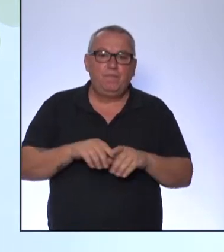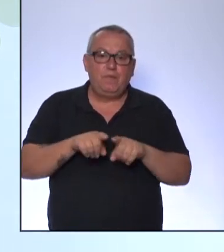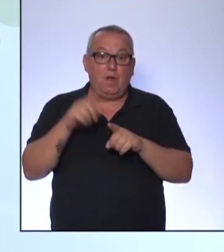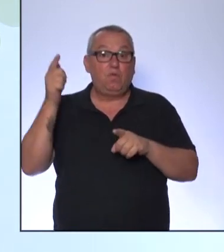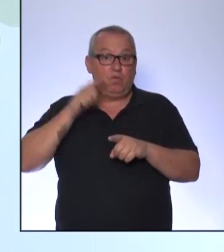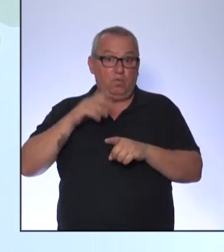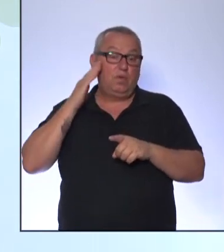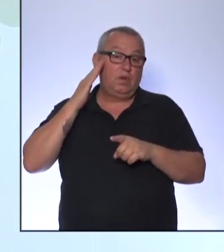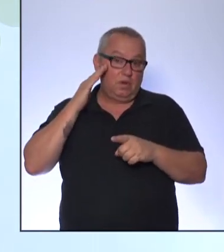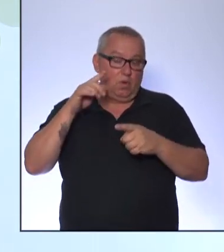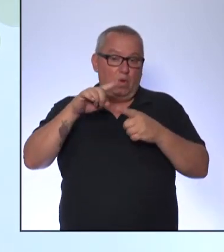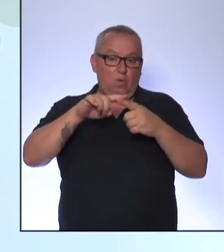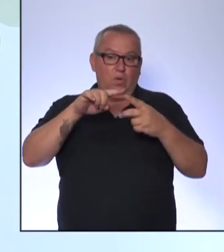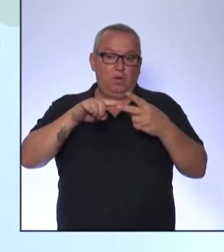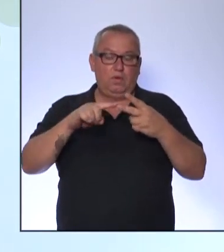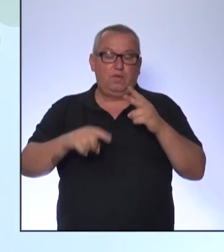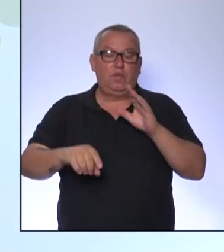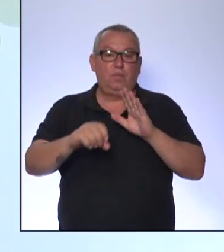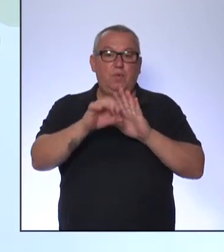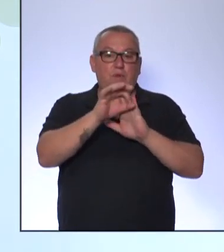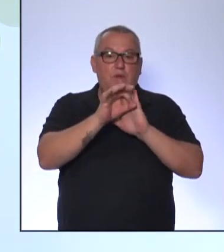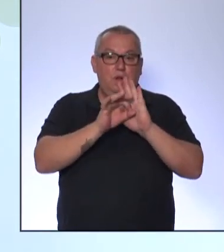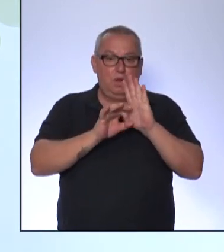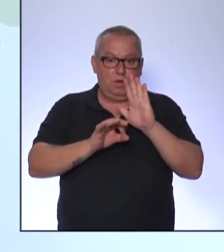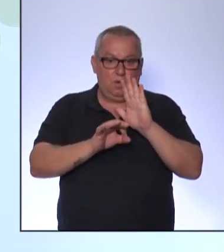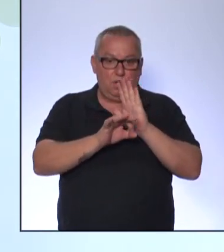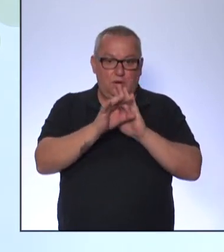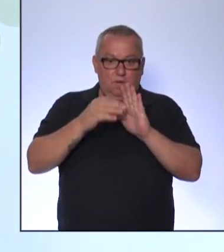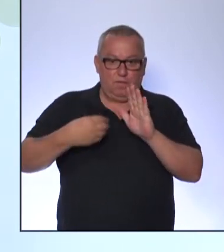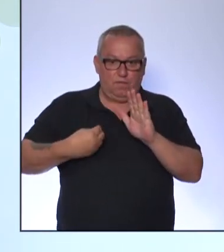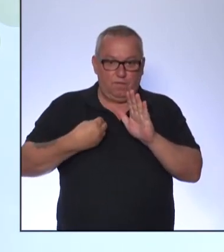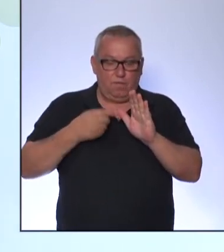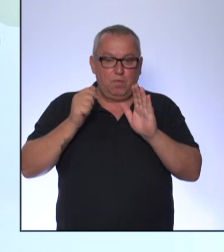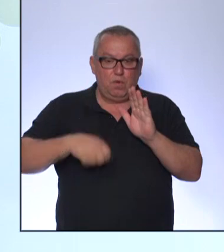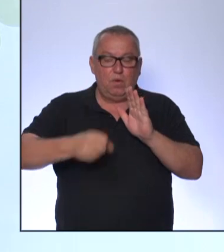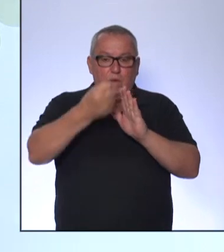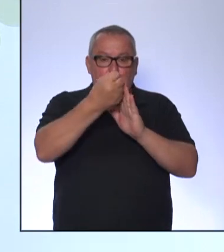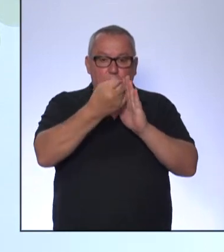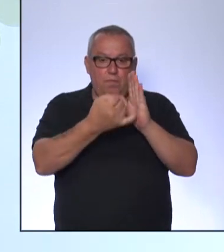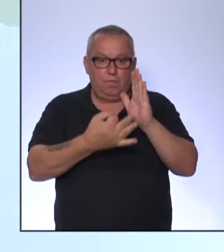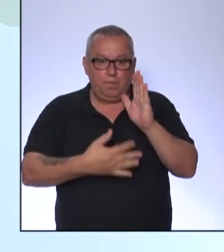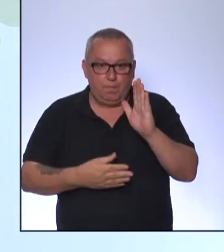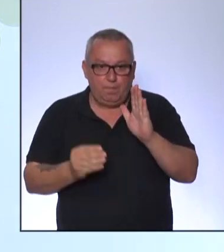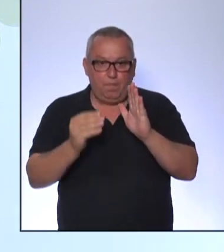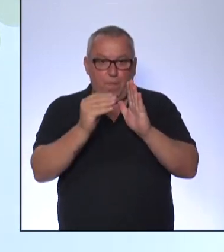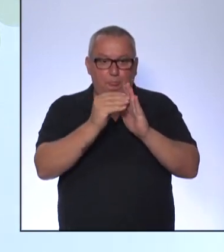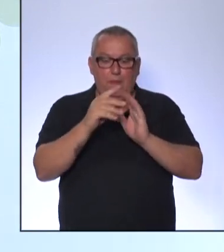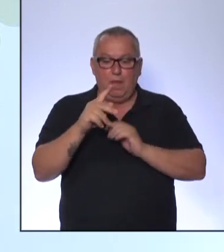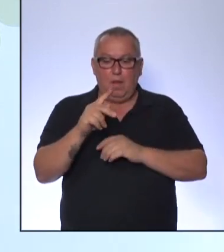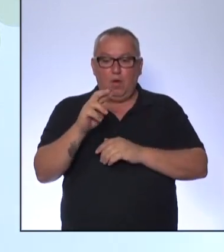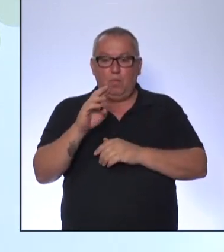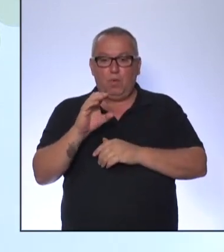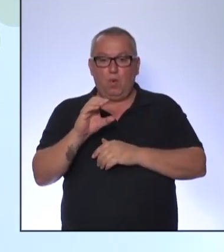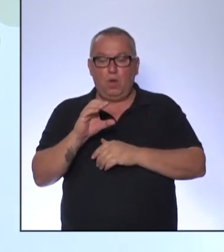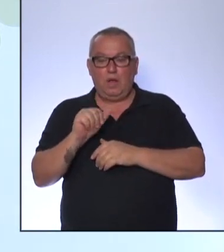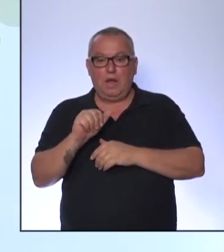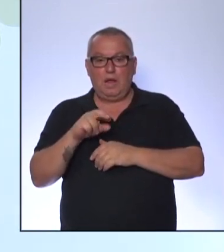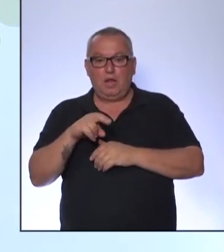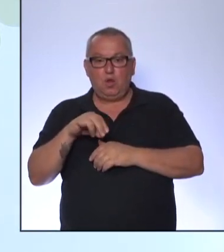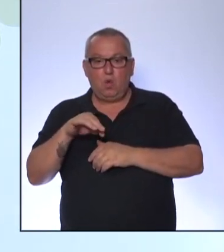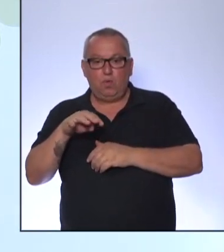entendeu que tem dois tipos celulares. Então, os seres vivos podem ser classificados ou em seres procariontes ou em